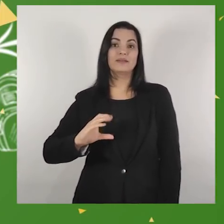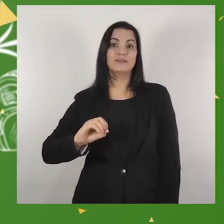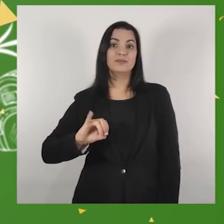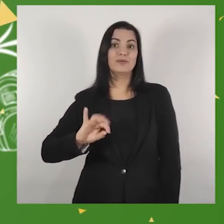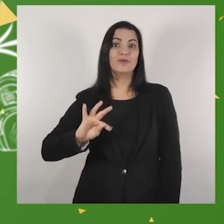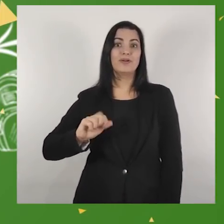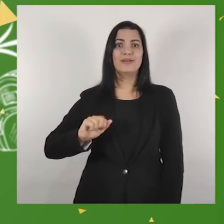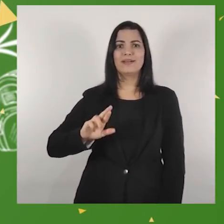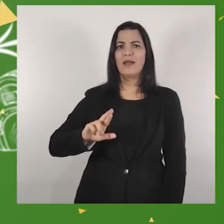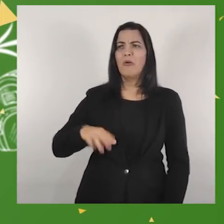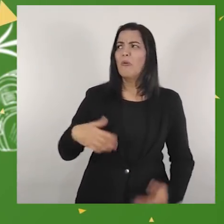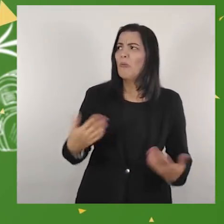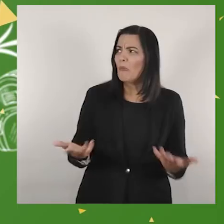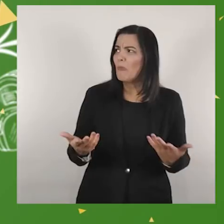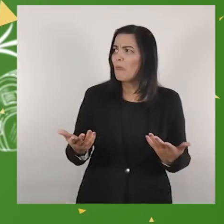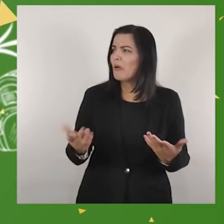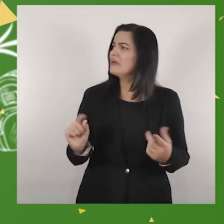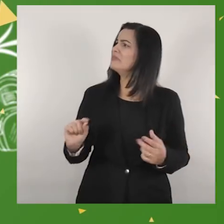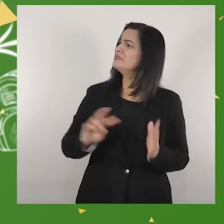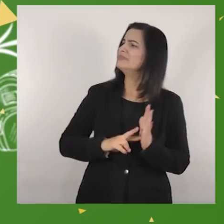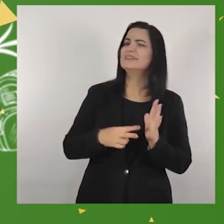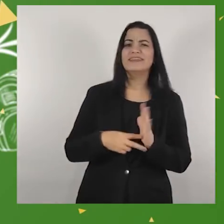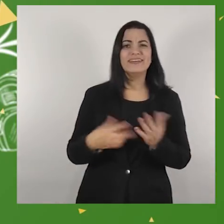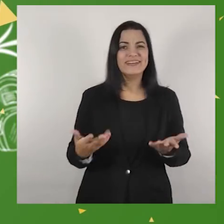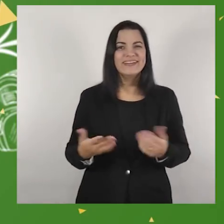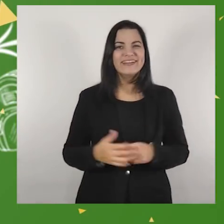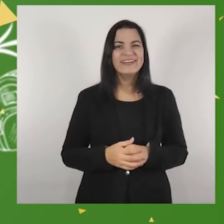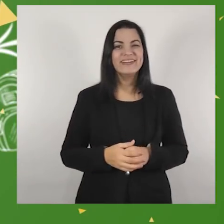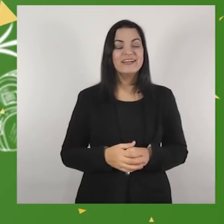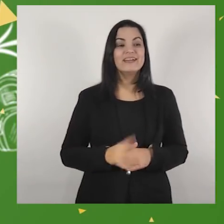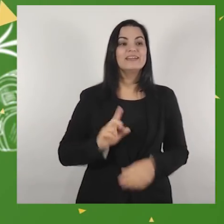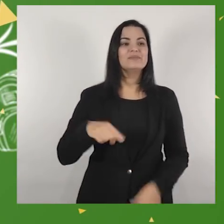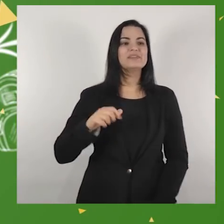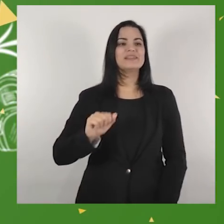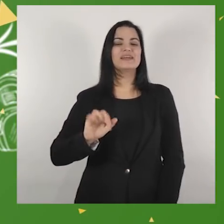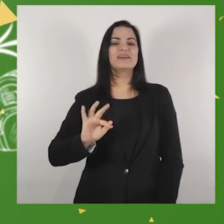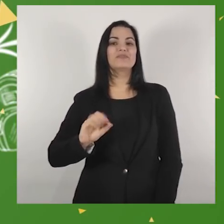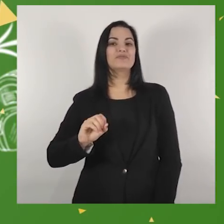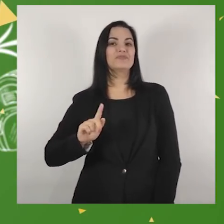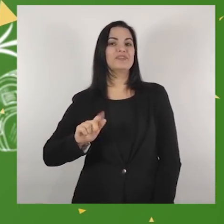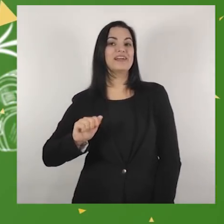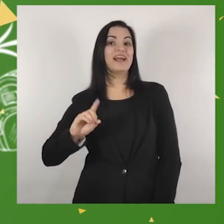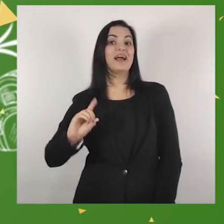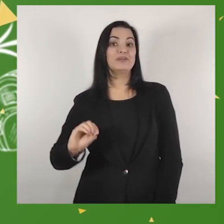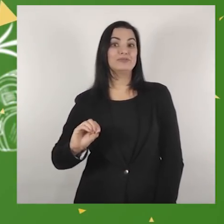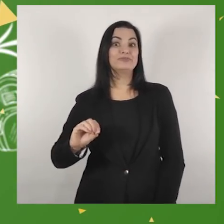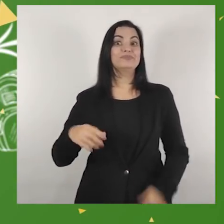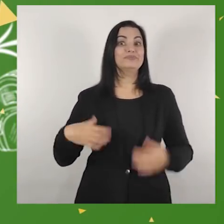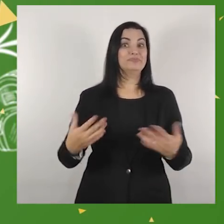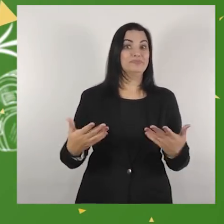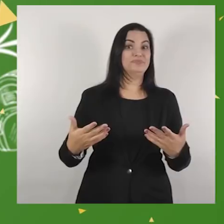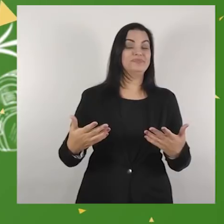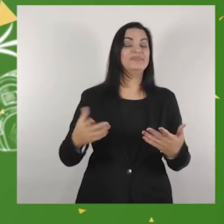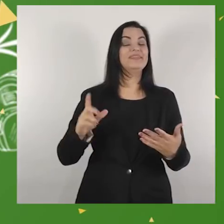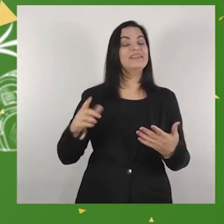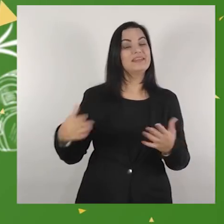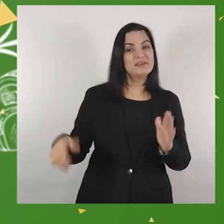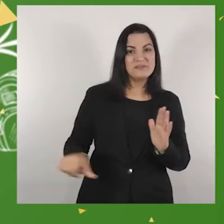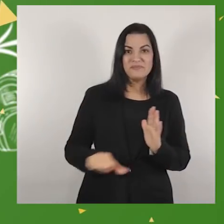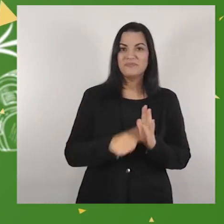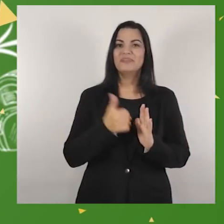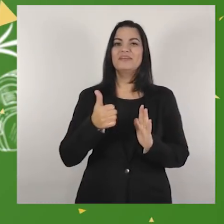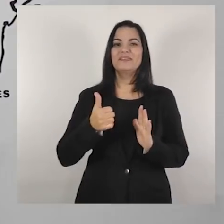Abiscoitar. O que será que significa isso? E depois nós temos afogado. Então essa já